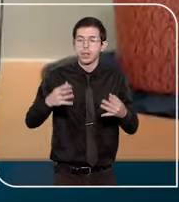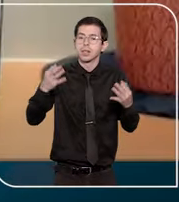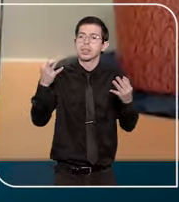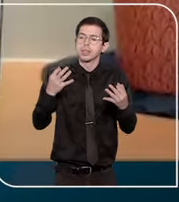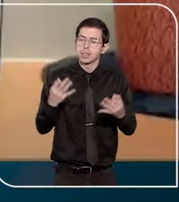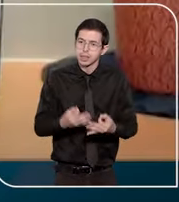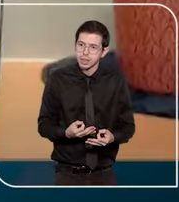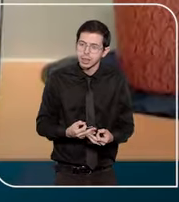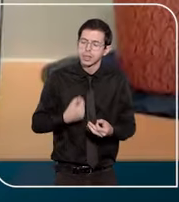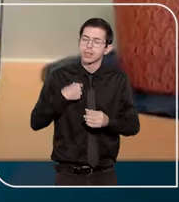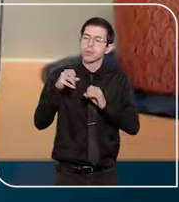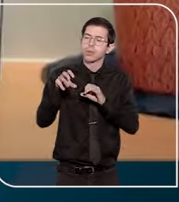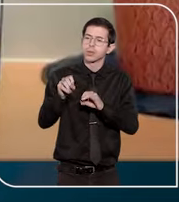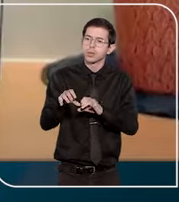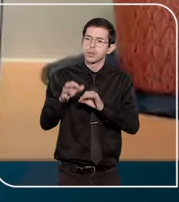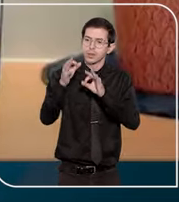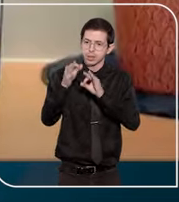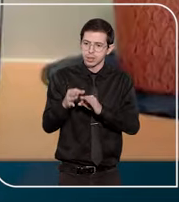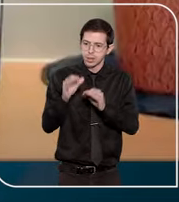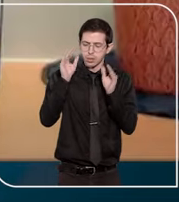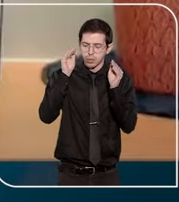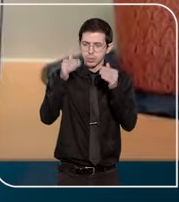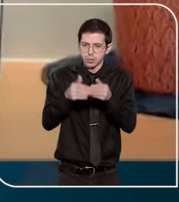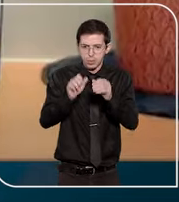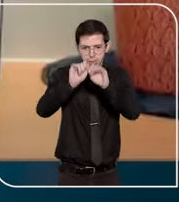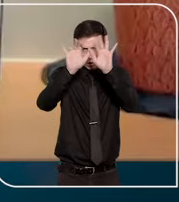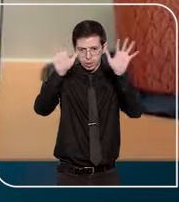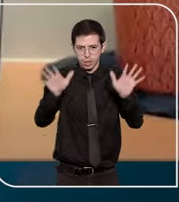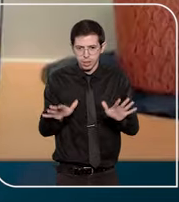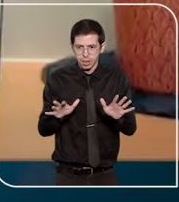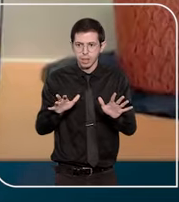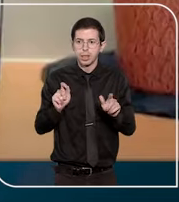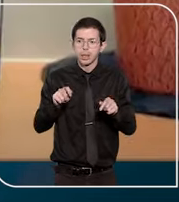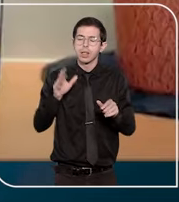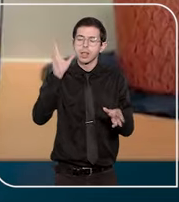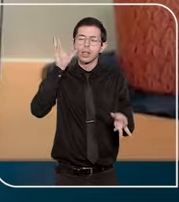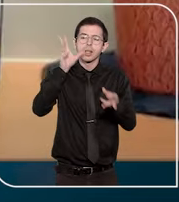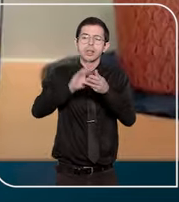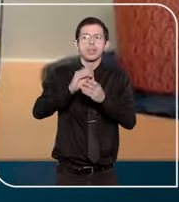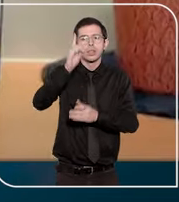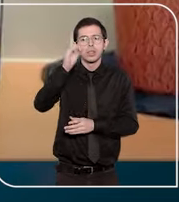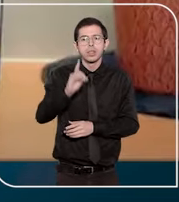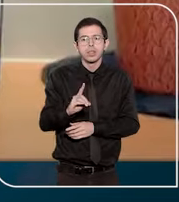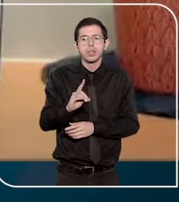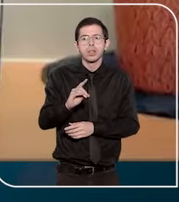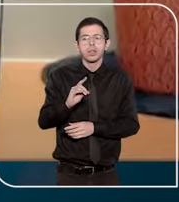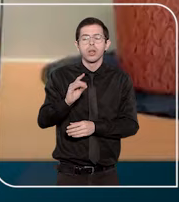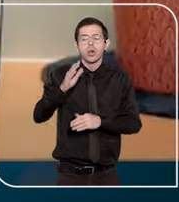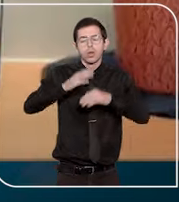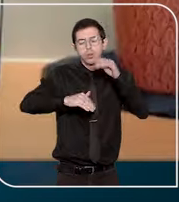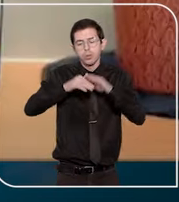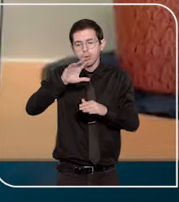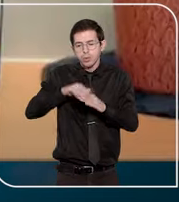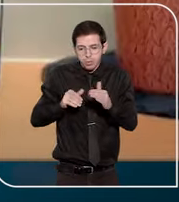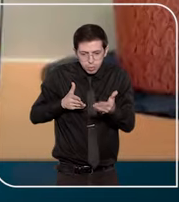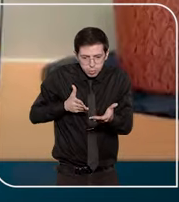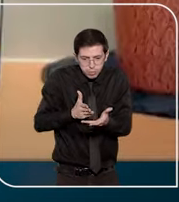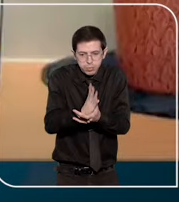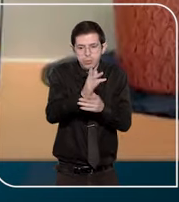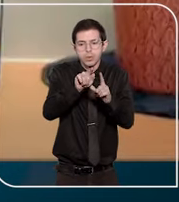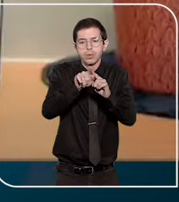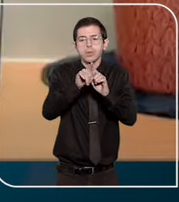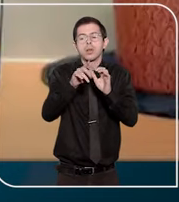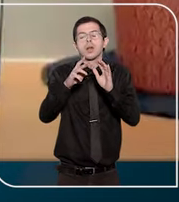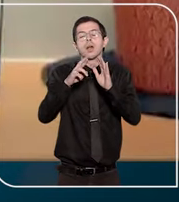didática dessa e, claro, objetivo com essa, e todos podem realmente entender direito sobre a admissibilidade e a viabilidade